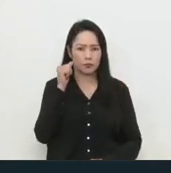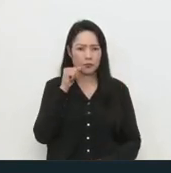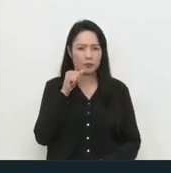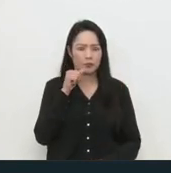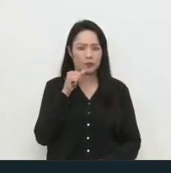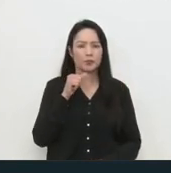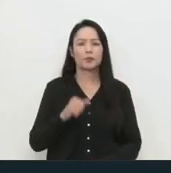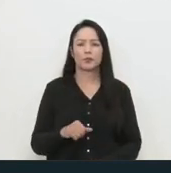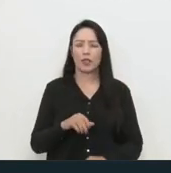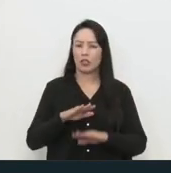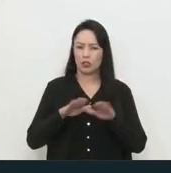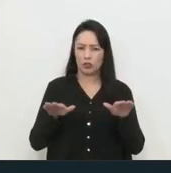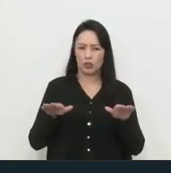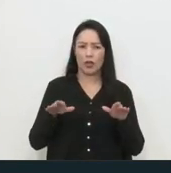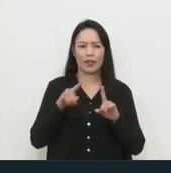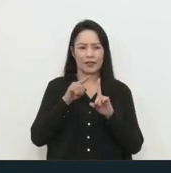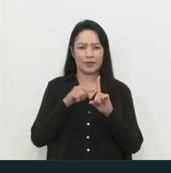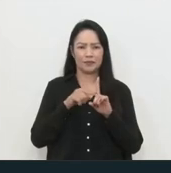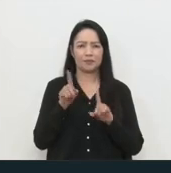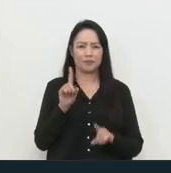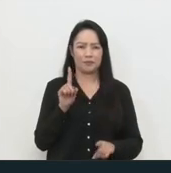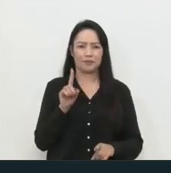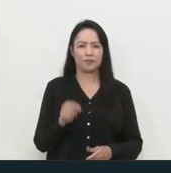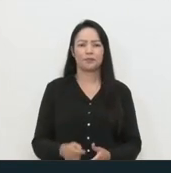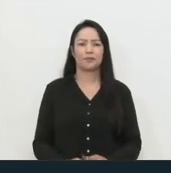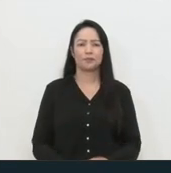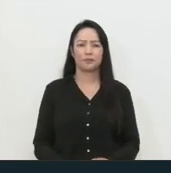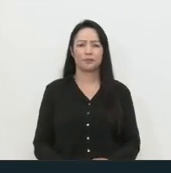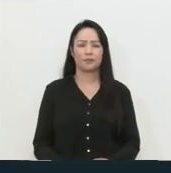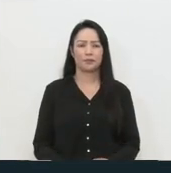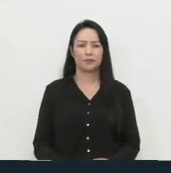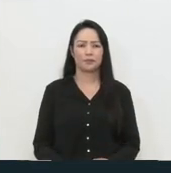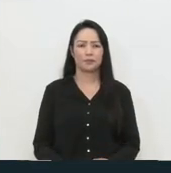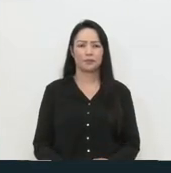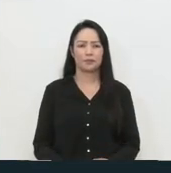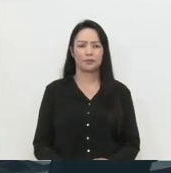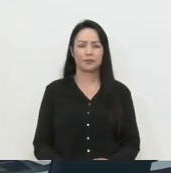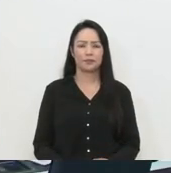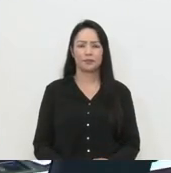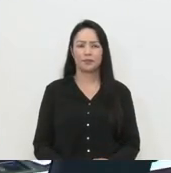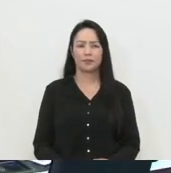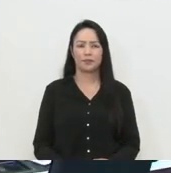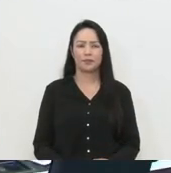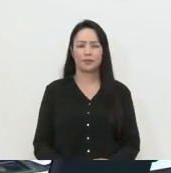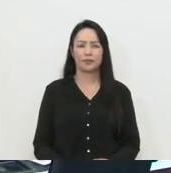só para as que estão grávida Wellington Bezerra TV